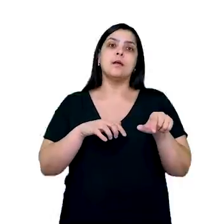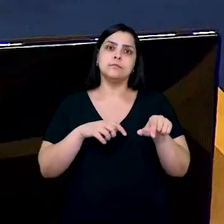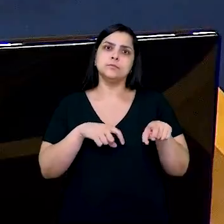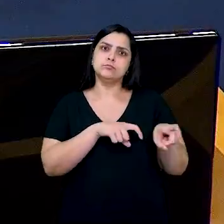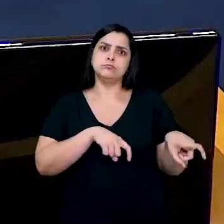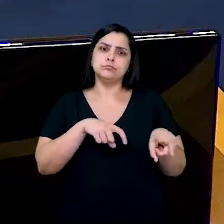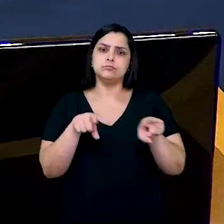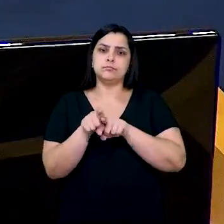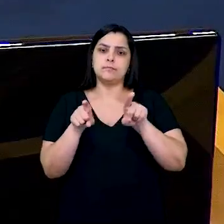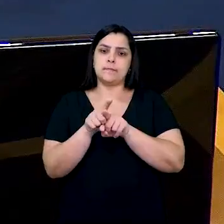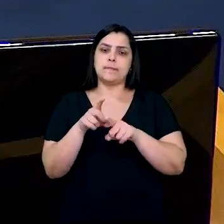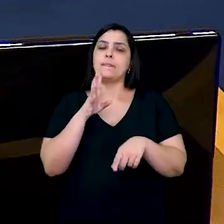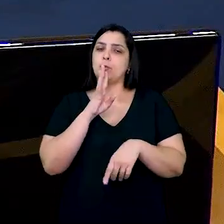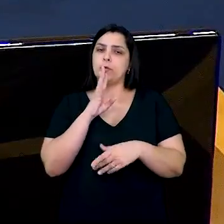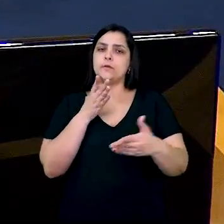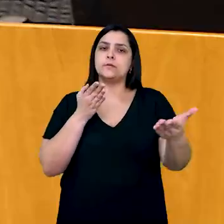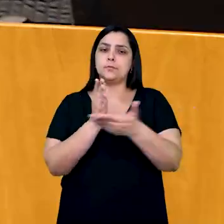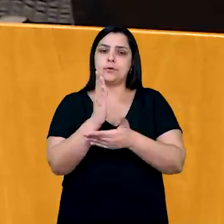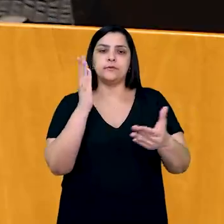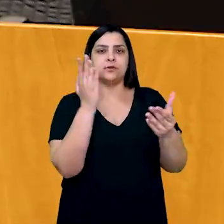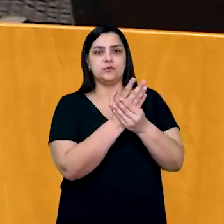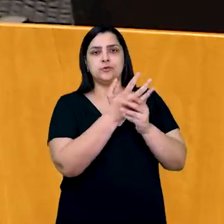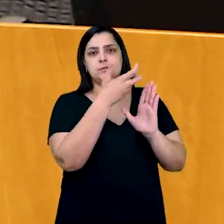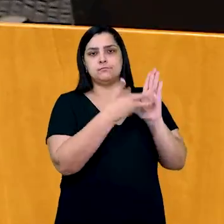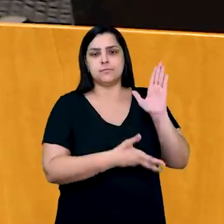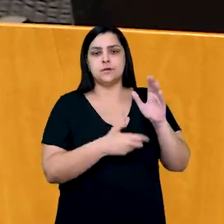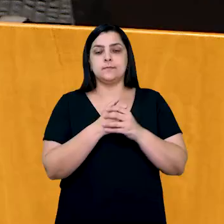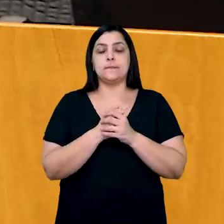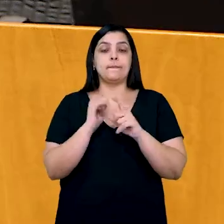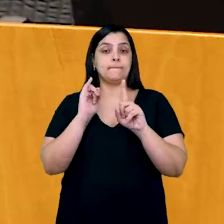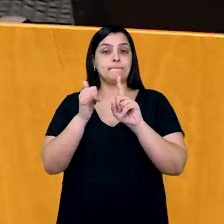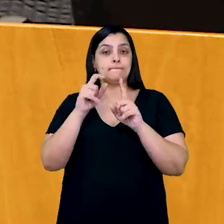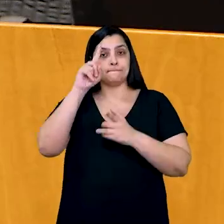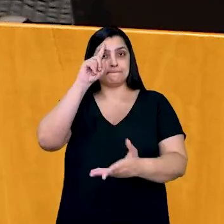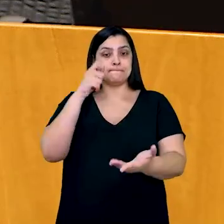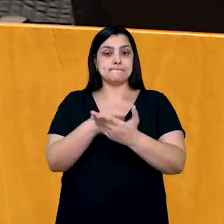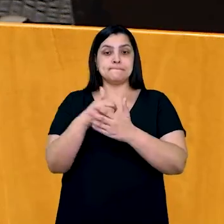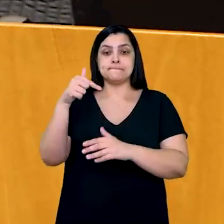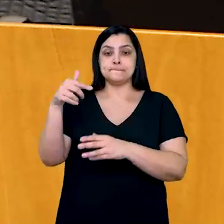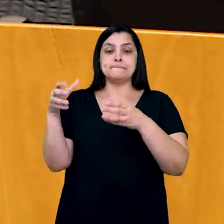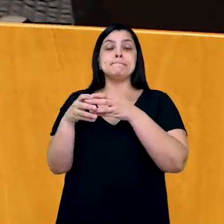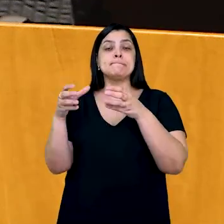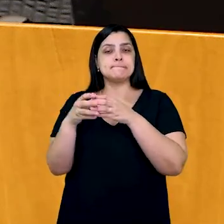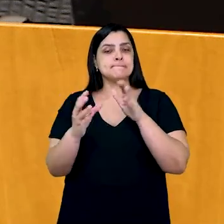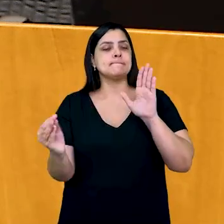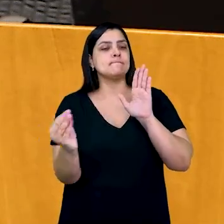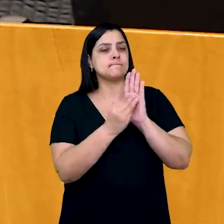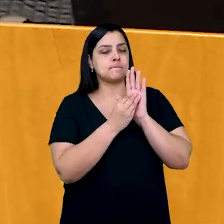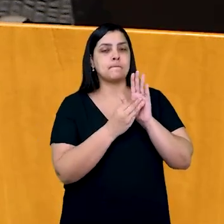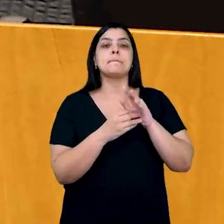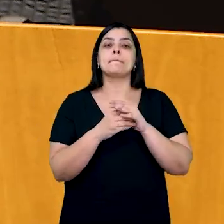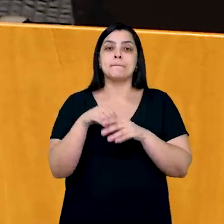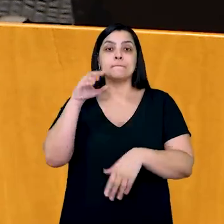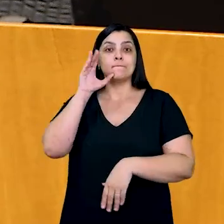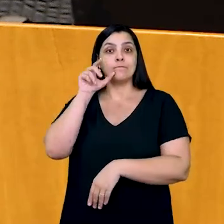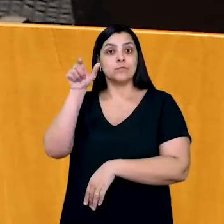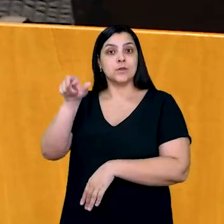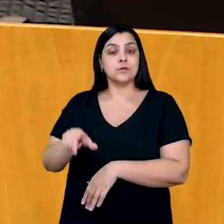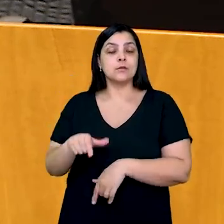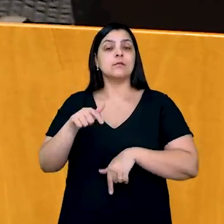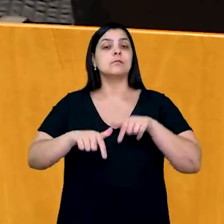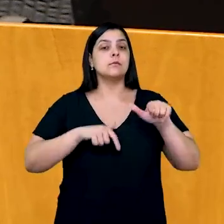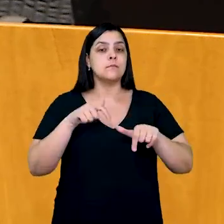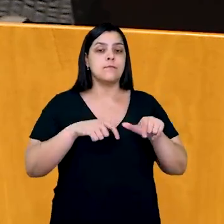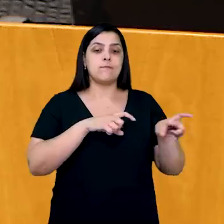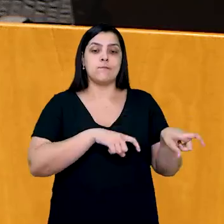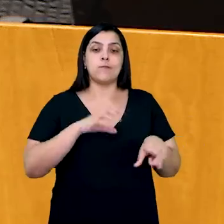também. Estou conhecendo e provendo os embargos. O relator assinalou que a decisão da 7ª Turma registra que o tratorista prestava serviços